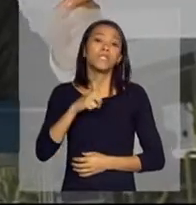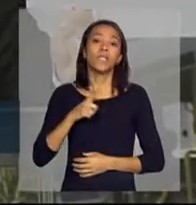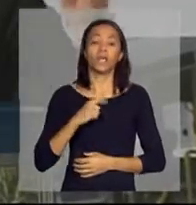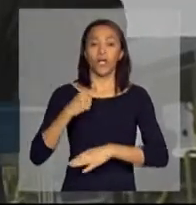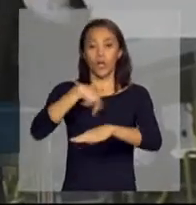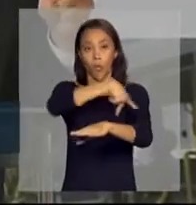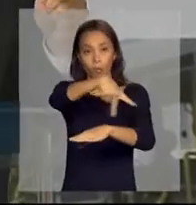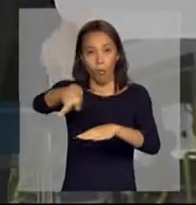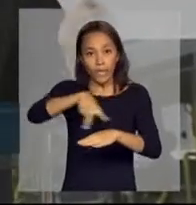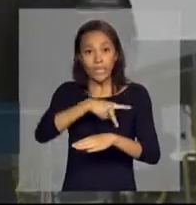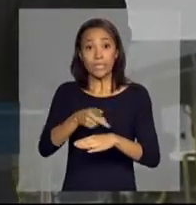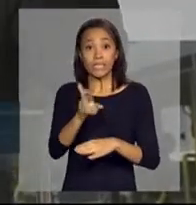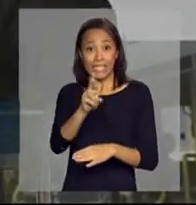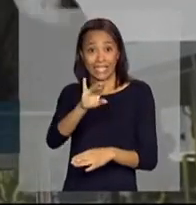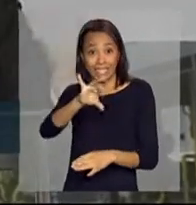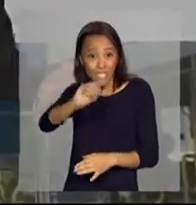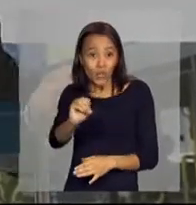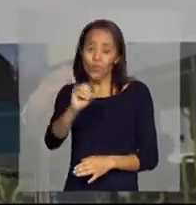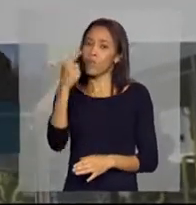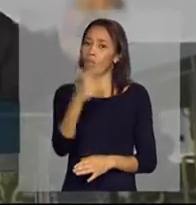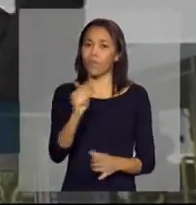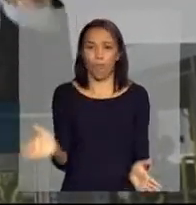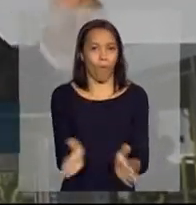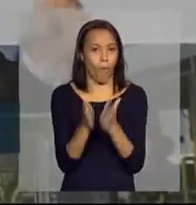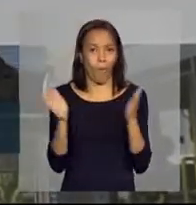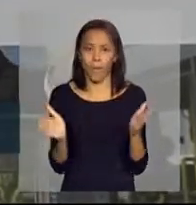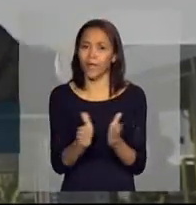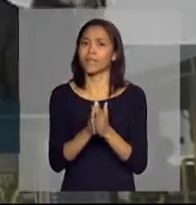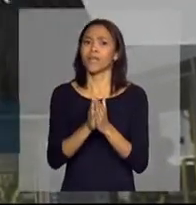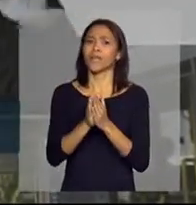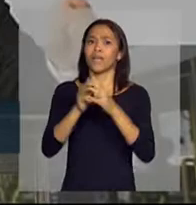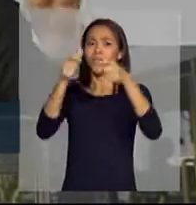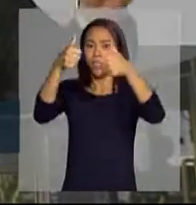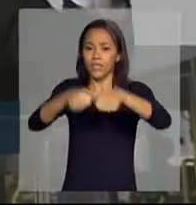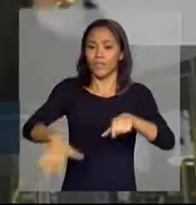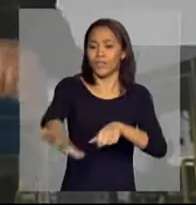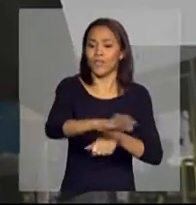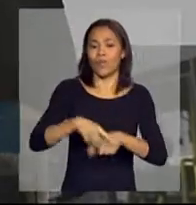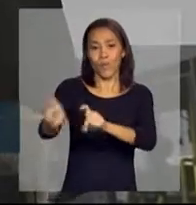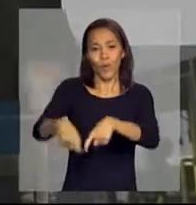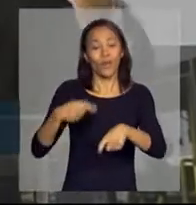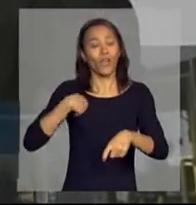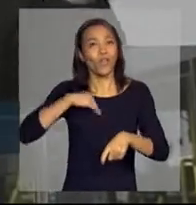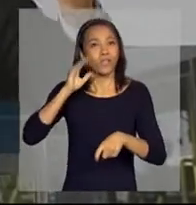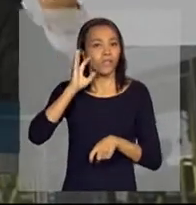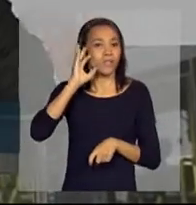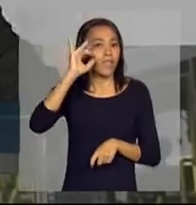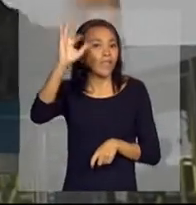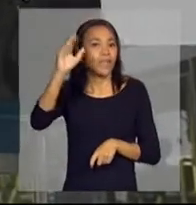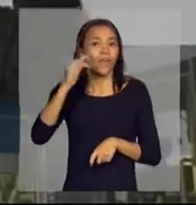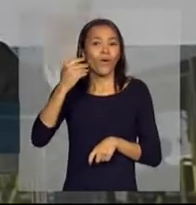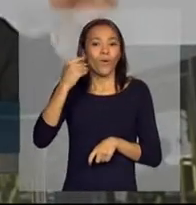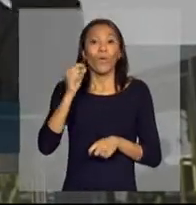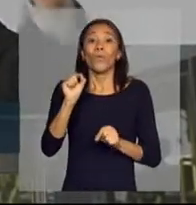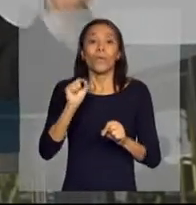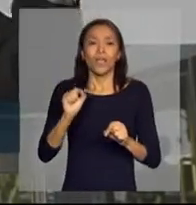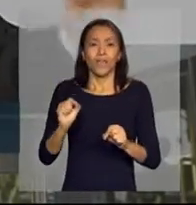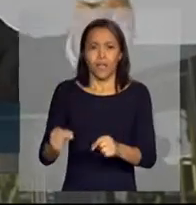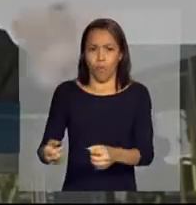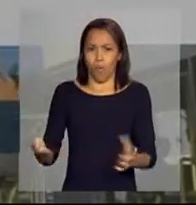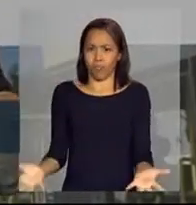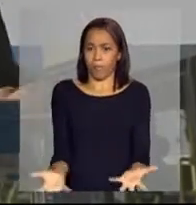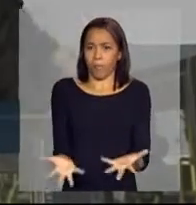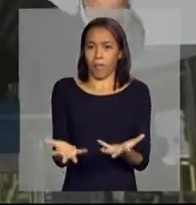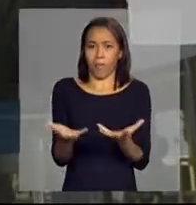país rico, sem pobreza, e no meio rural, que é a nossa aspiração e nosso sonho, a construção de uma grande classe